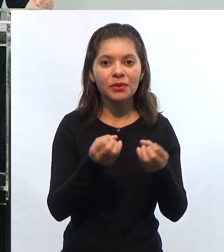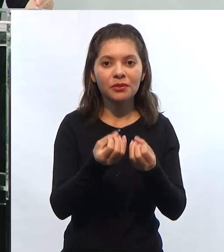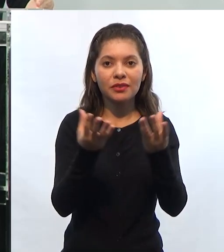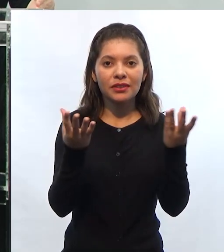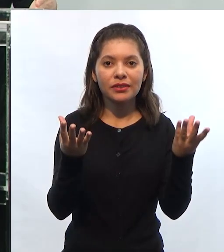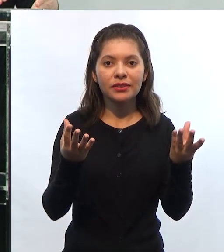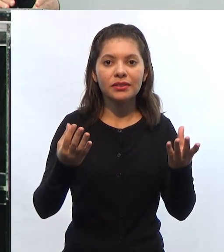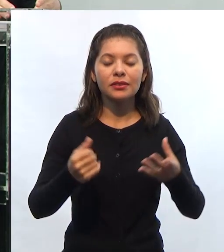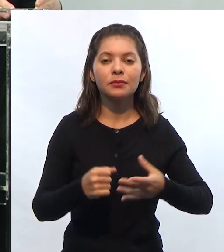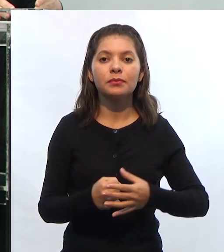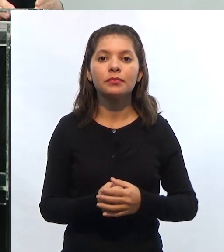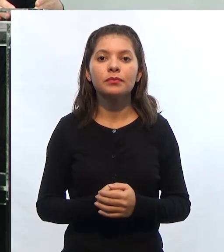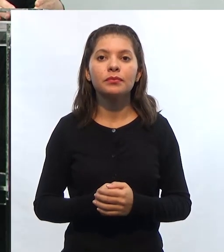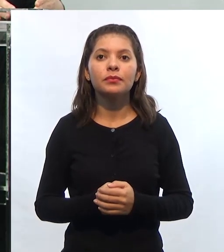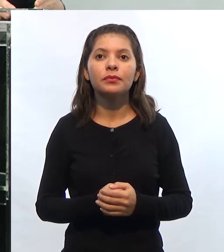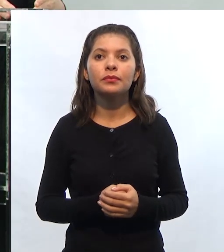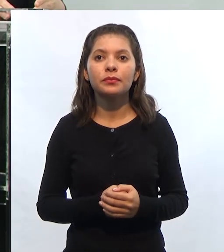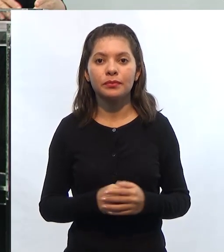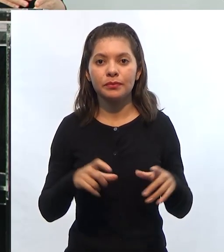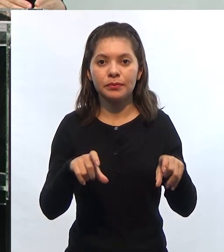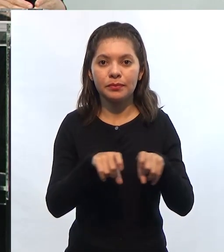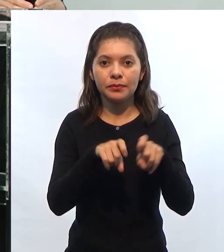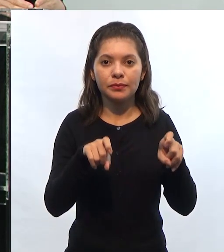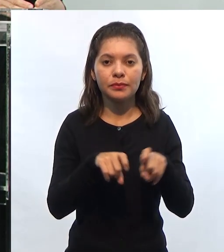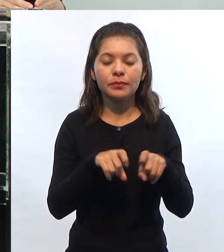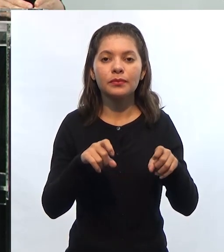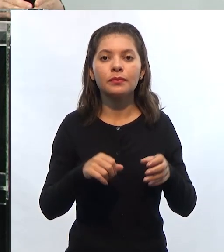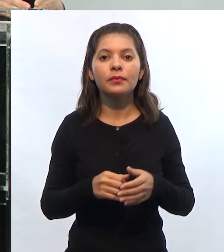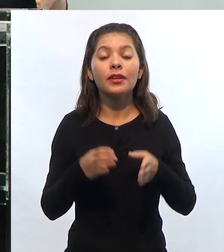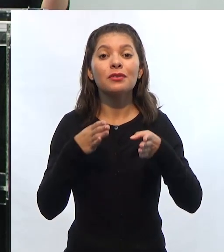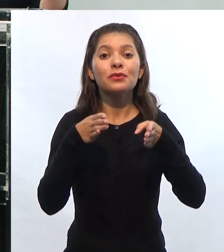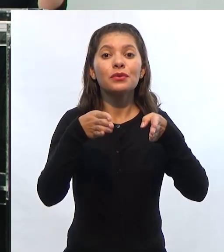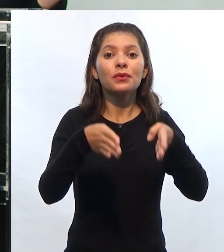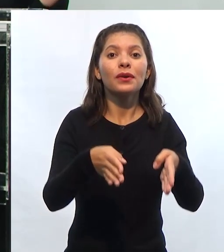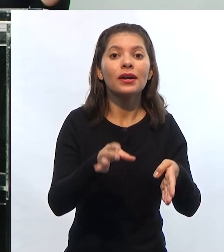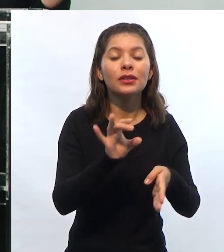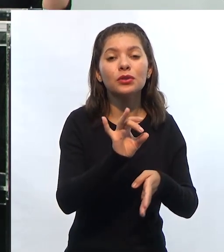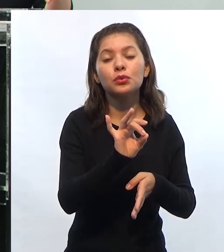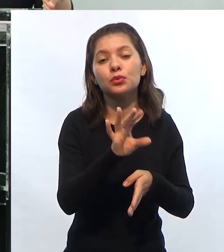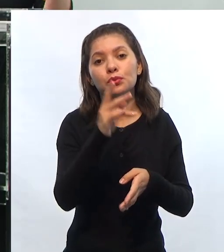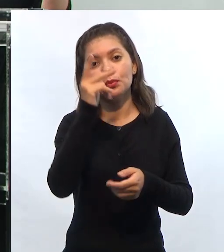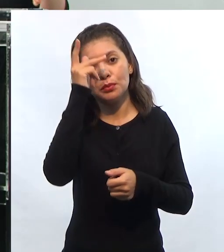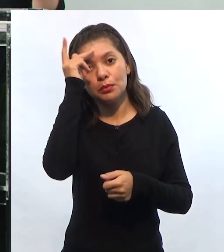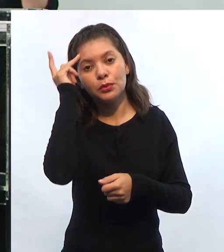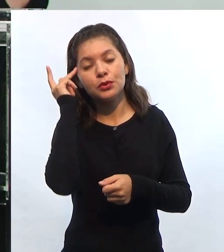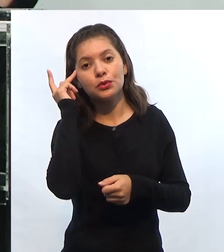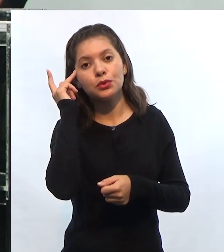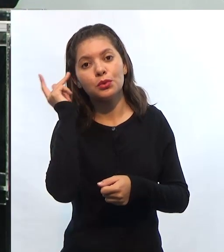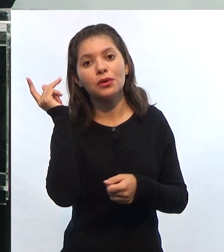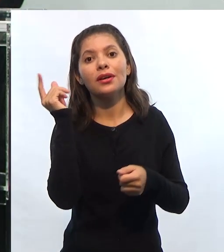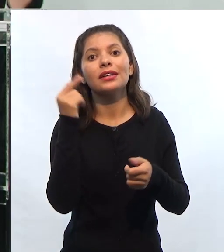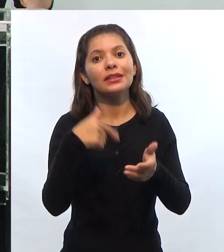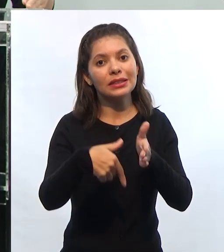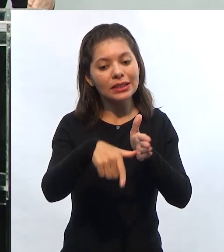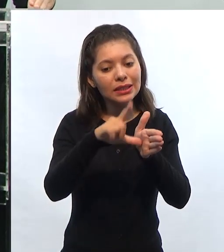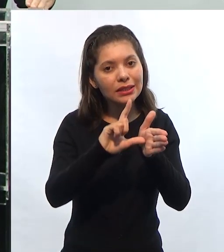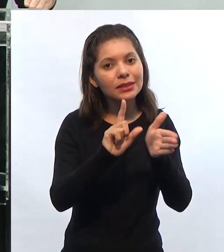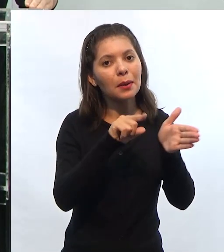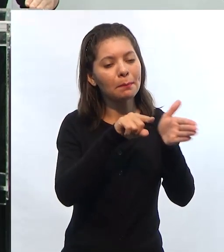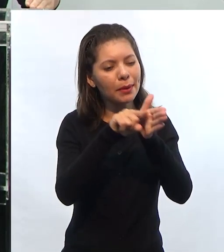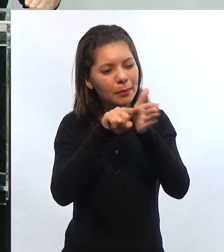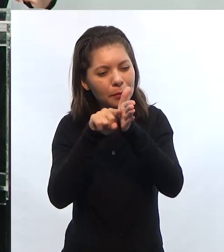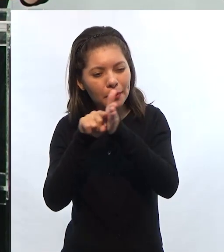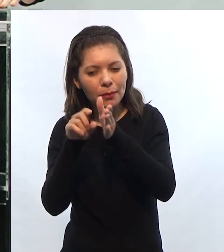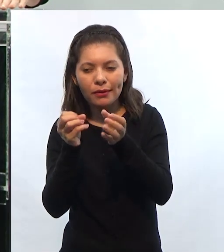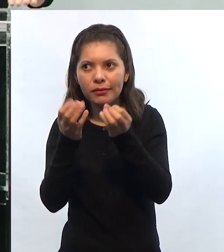de informática oferece, né, que a fabricante de computador oferece, ela está focada num determinado público-alvo. Tudo isso é